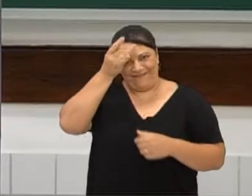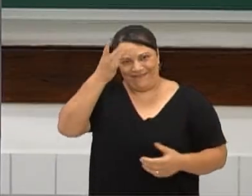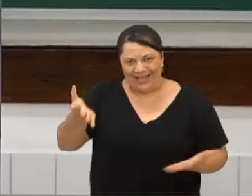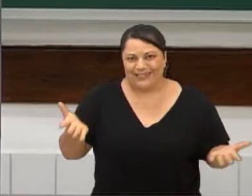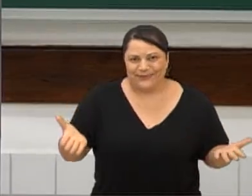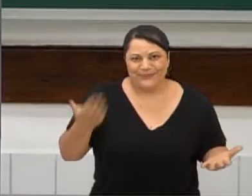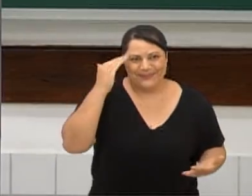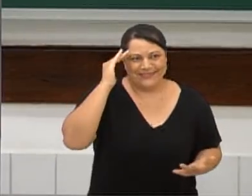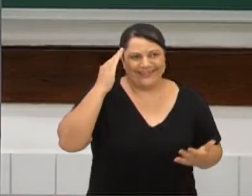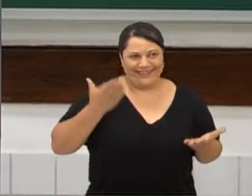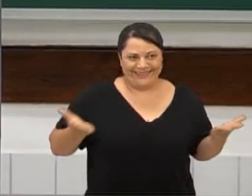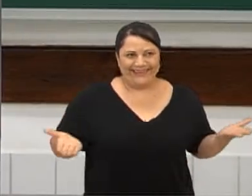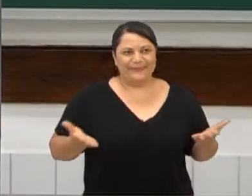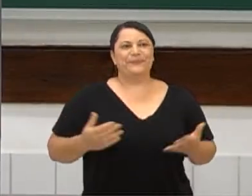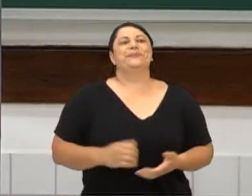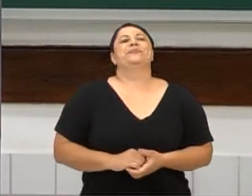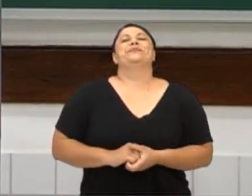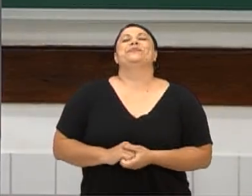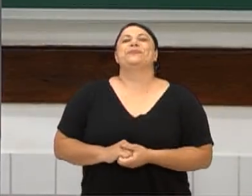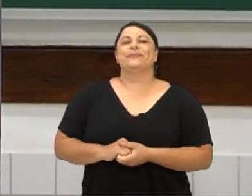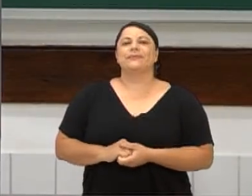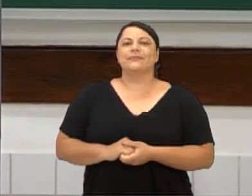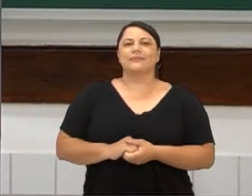de entender?